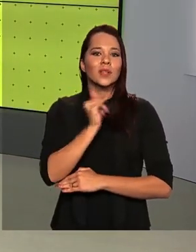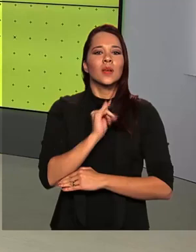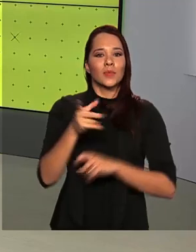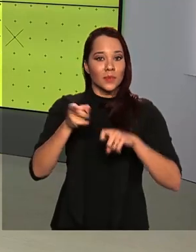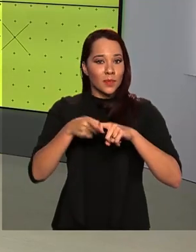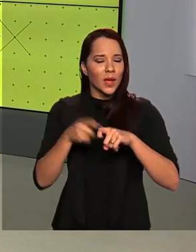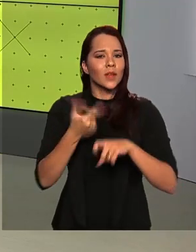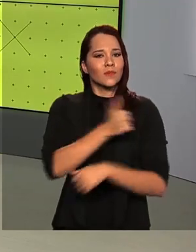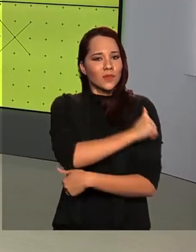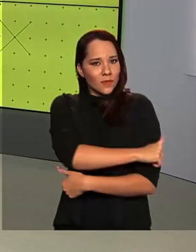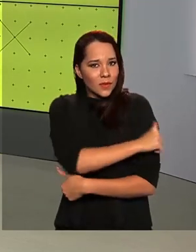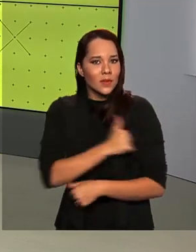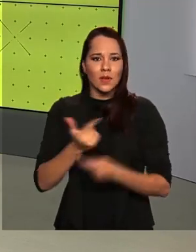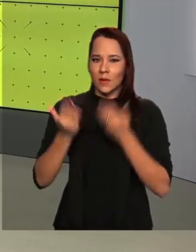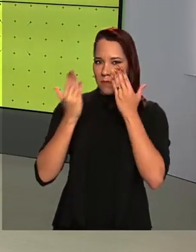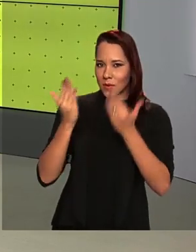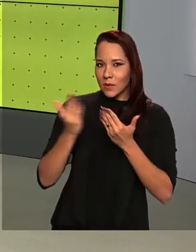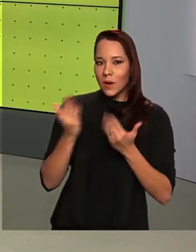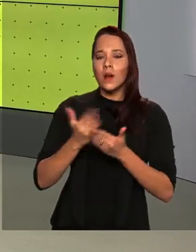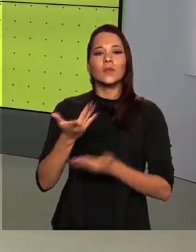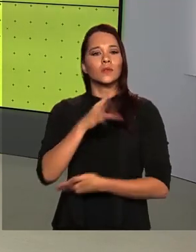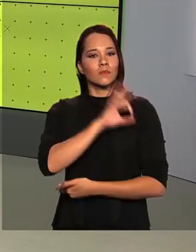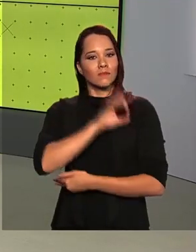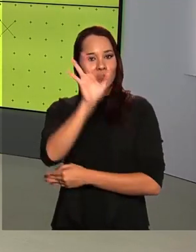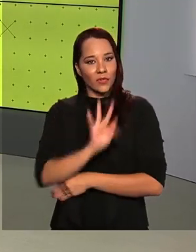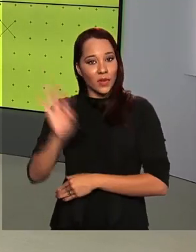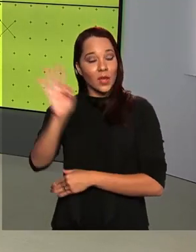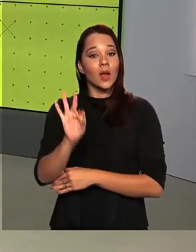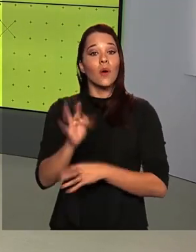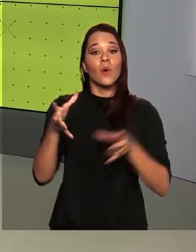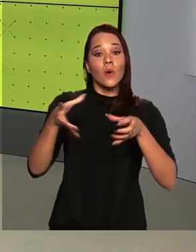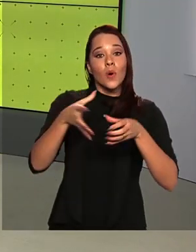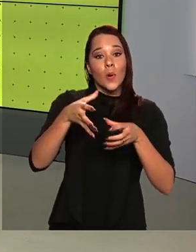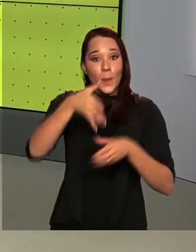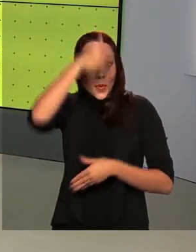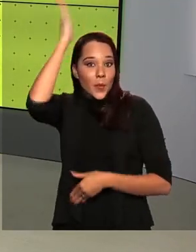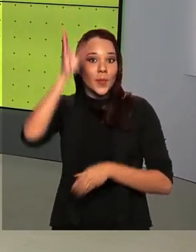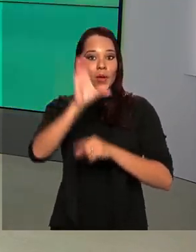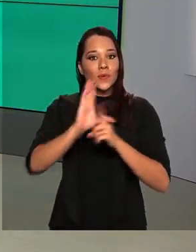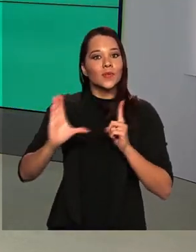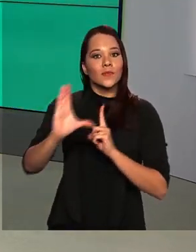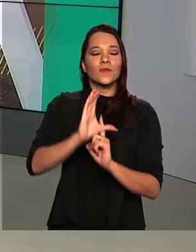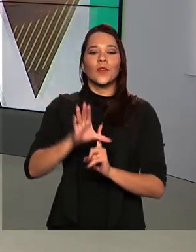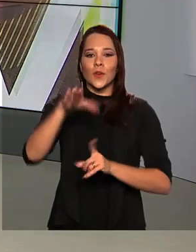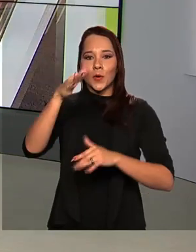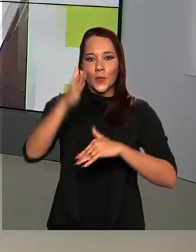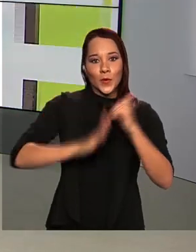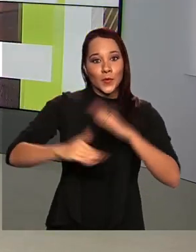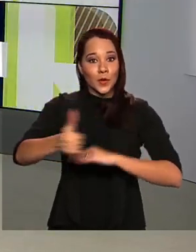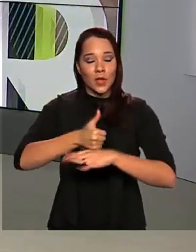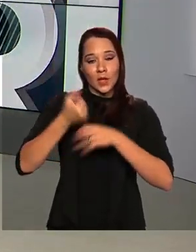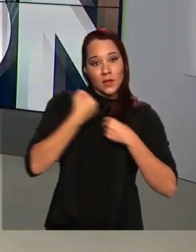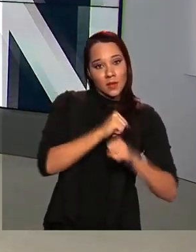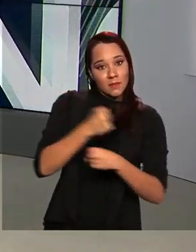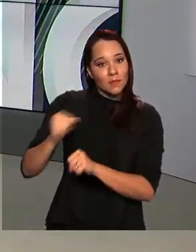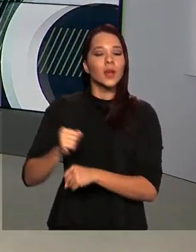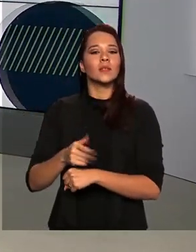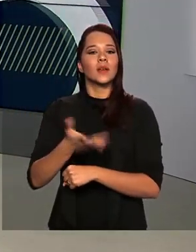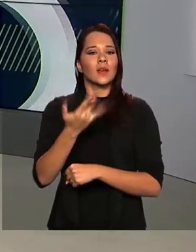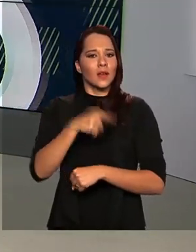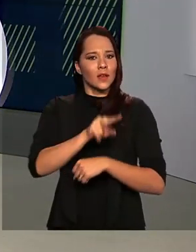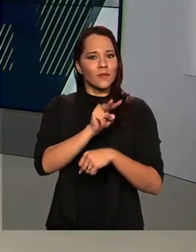médicos, enfermeiros, psicólogos, policiais federais, brigadistas, profissionais de limpeza, farmacêuticos e guardas